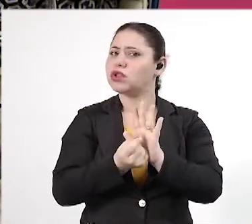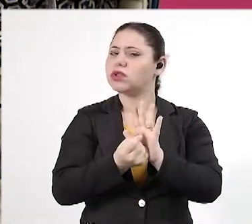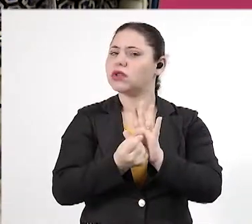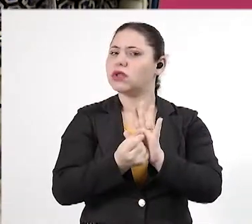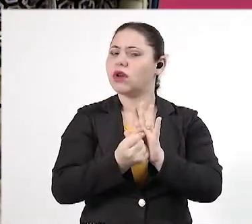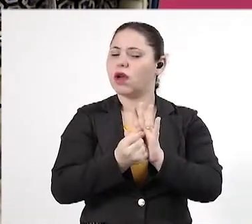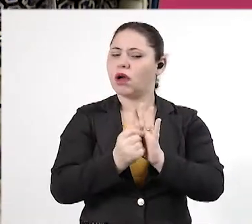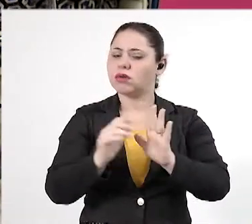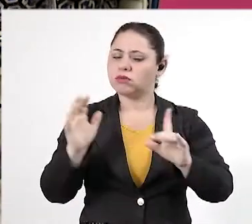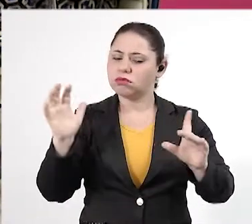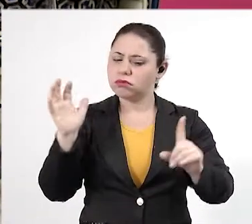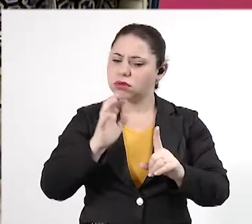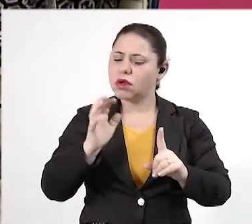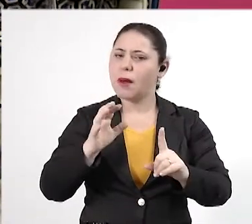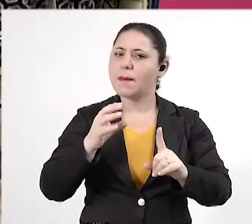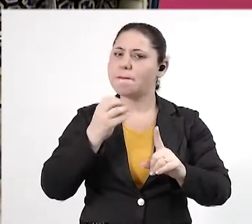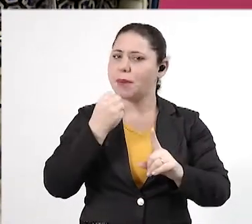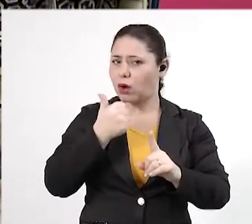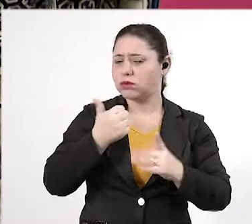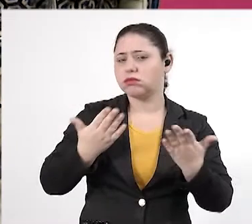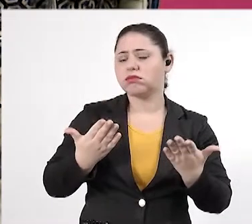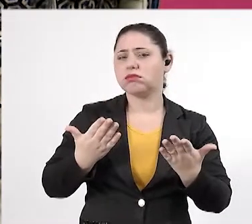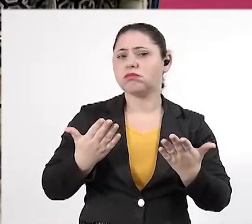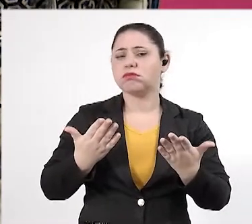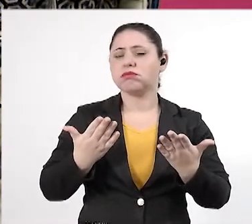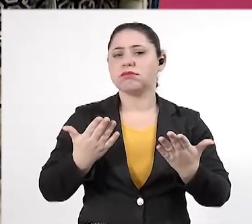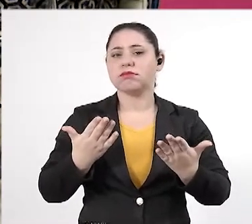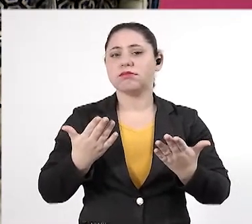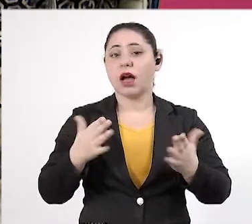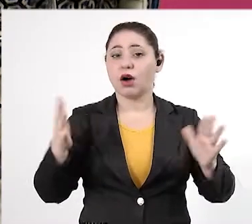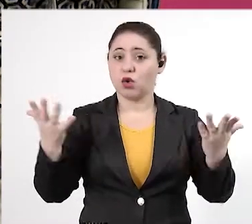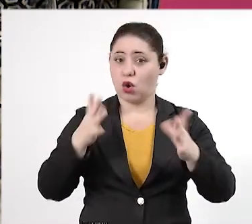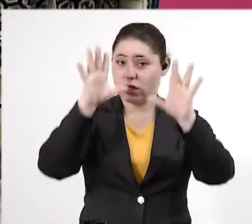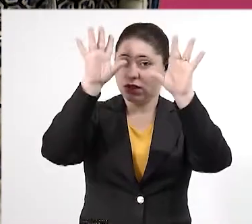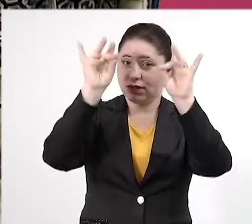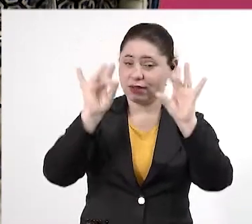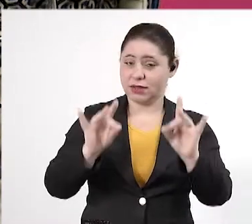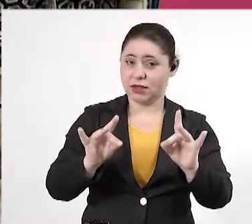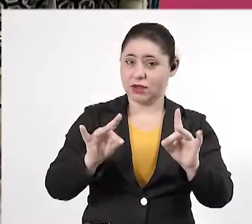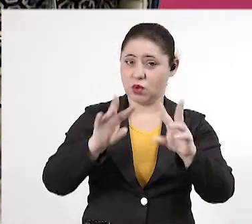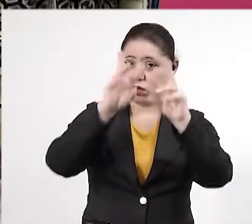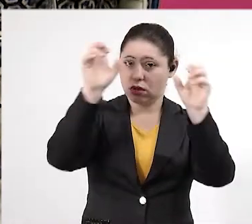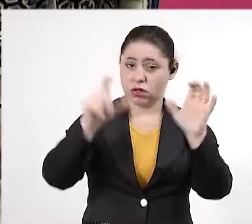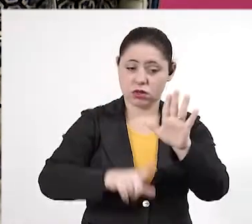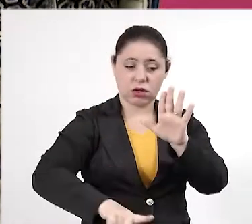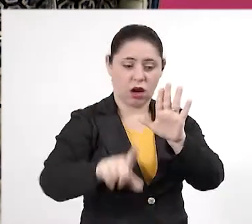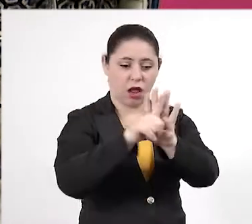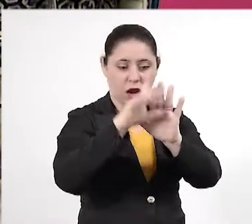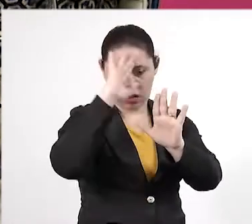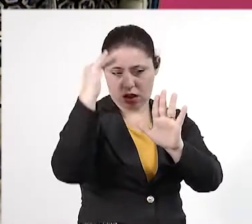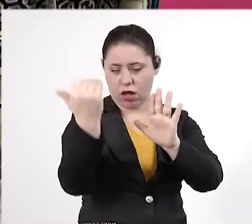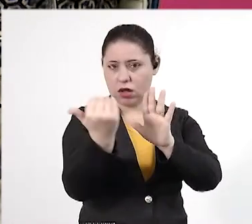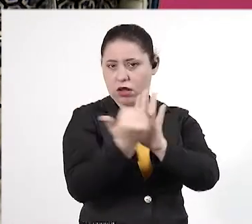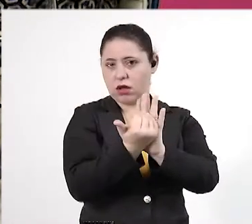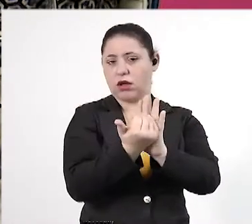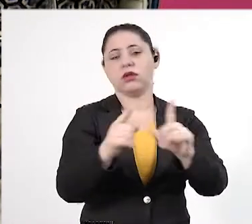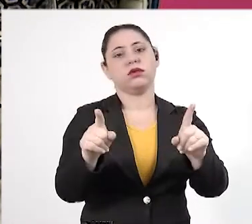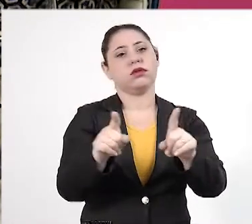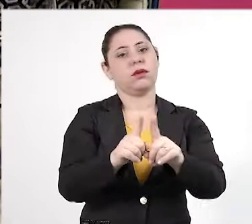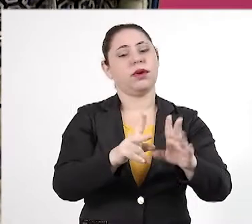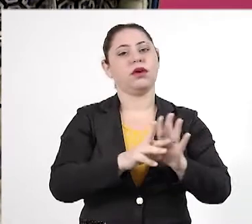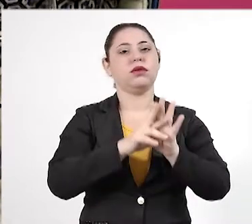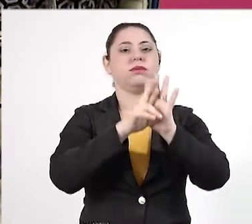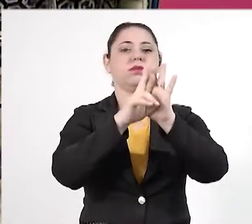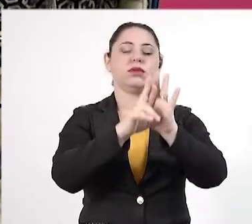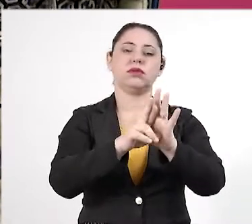que realmente surte algum efeito? Vamos então entrar nesse âmbito mais no que diz respeito à lei, no que diz respeito também